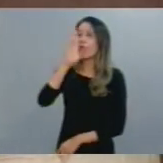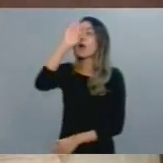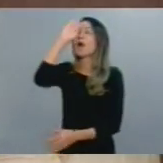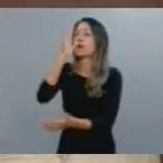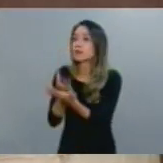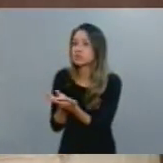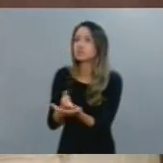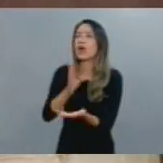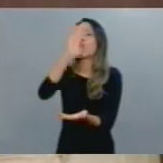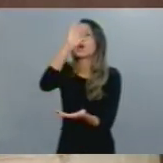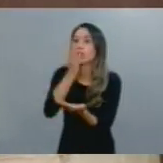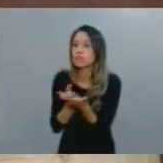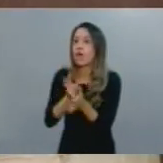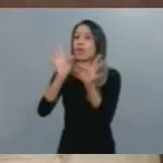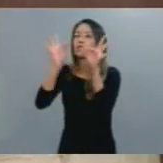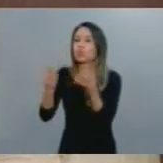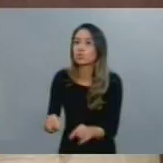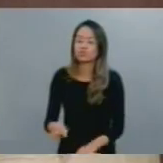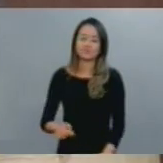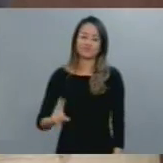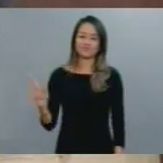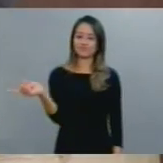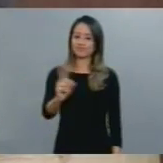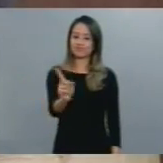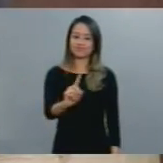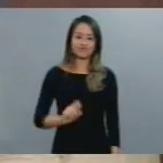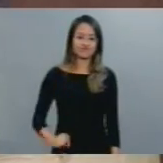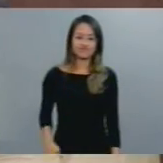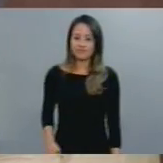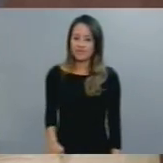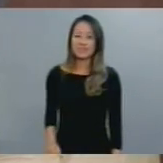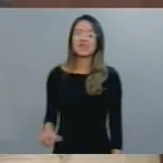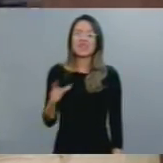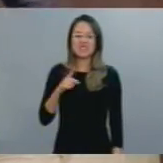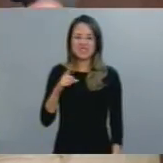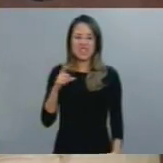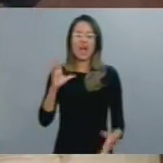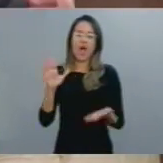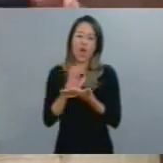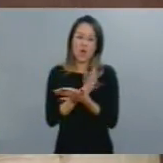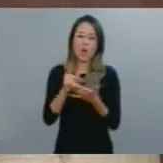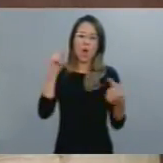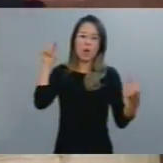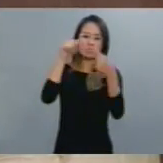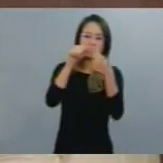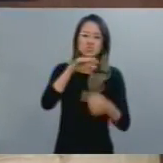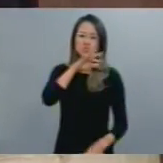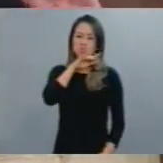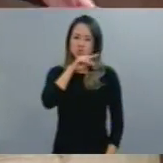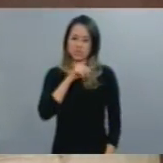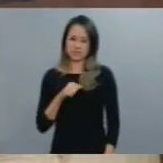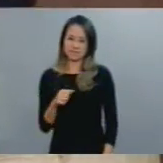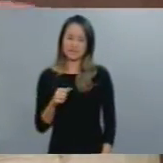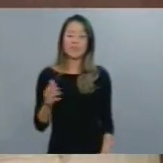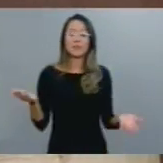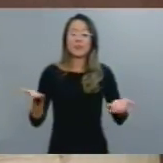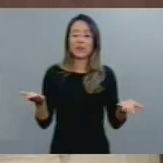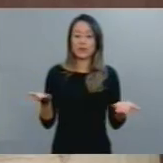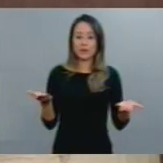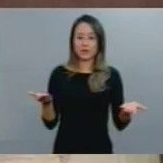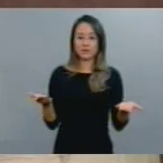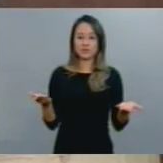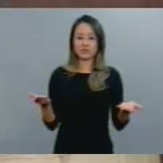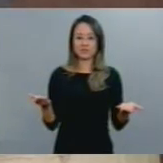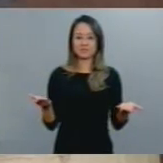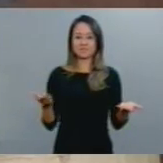Não se pode. Elas cumprem um papel, elas têm as suas intencionalidades. Aqueles que se colocam hoje na frente